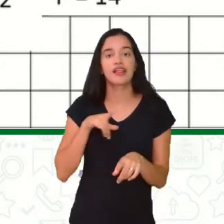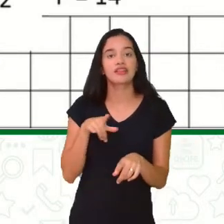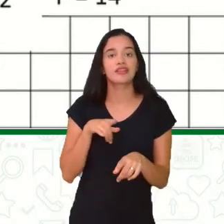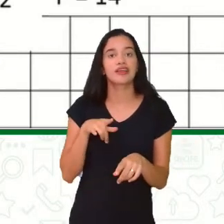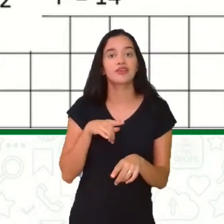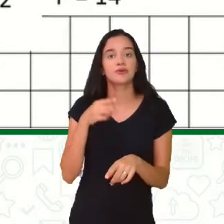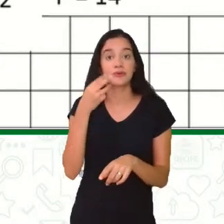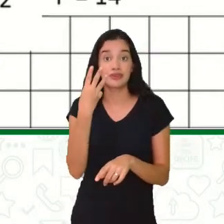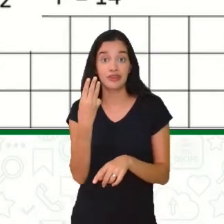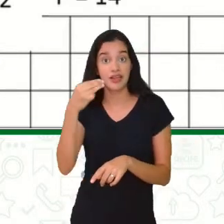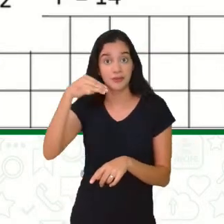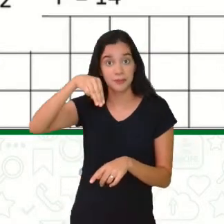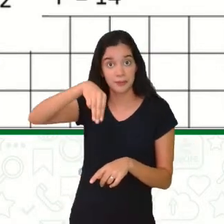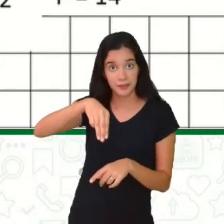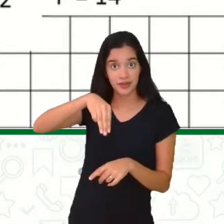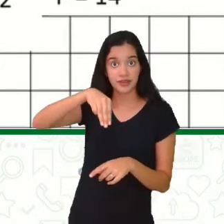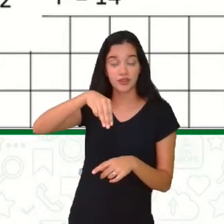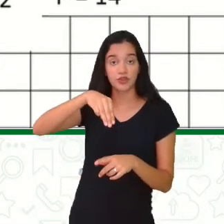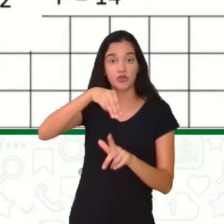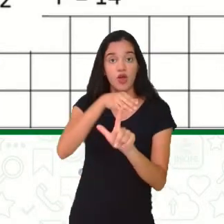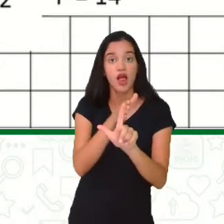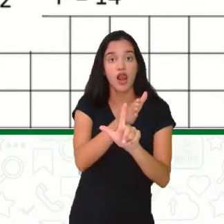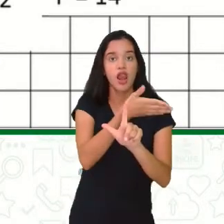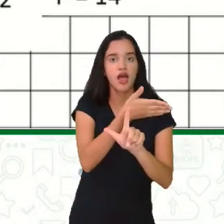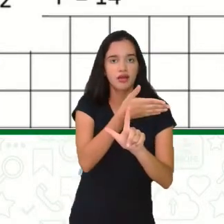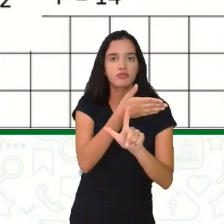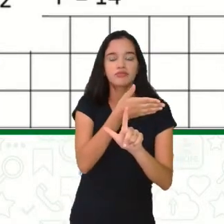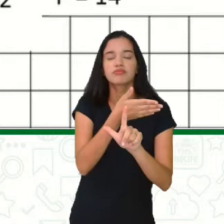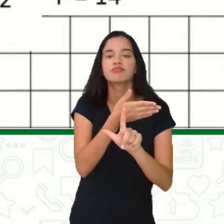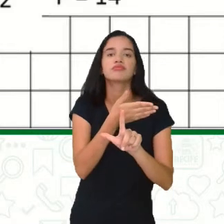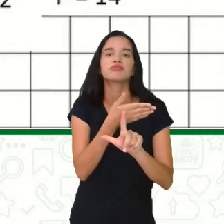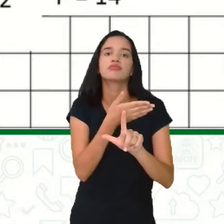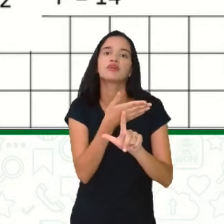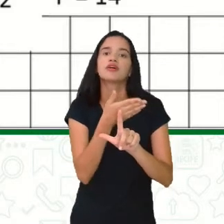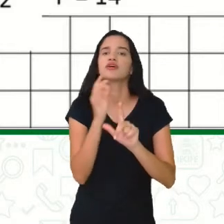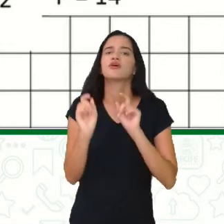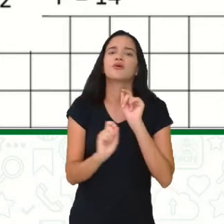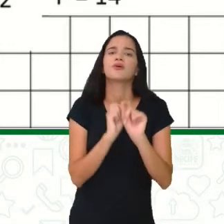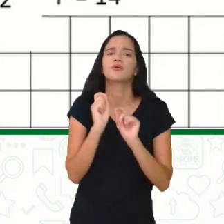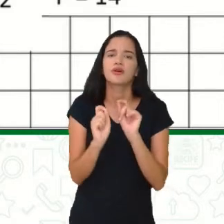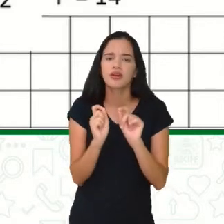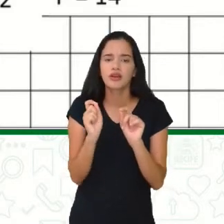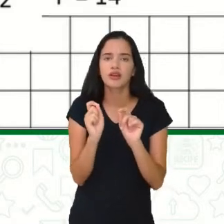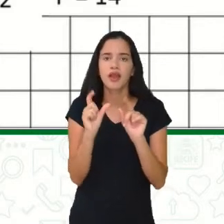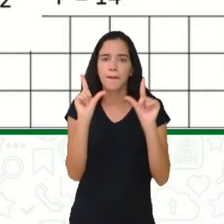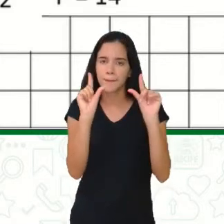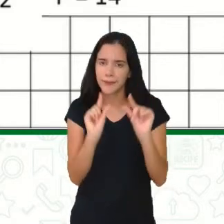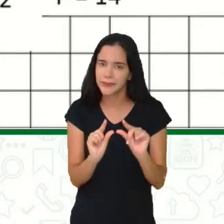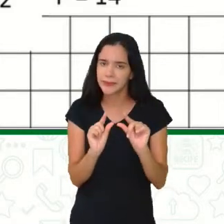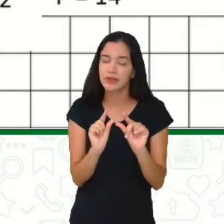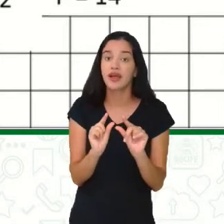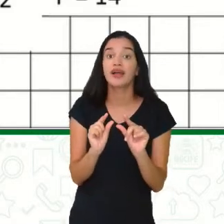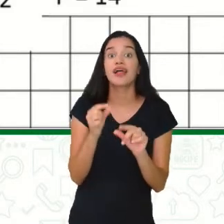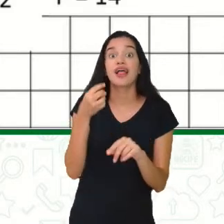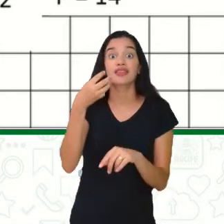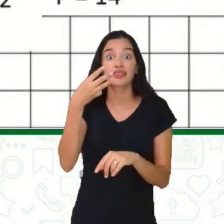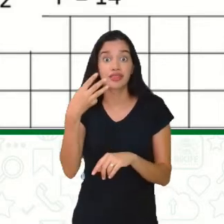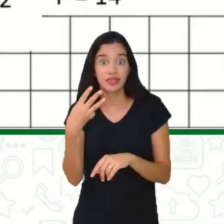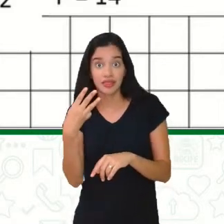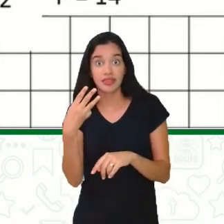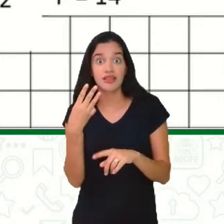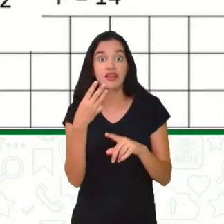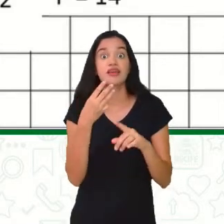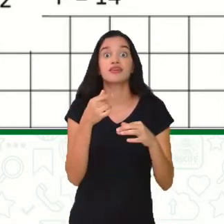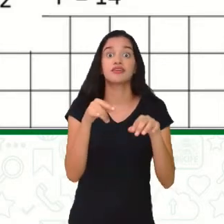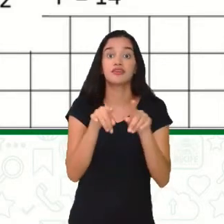3 metros nos lados, né, nas laterais, que são menores. Então, são 3 e 3.